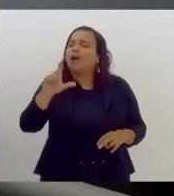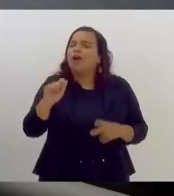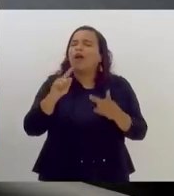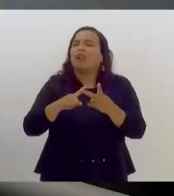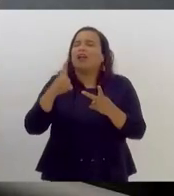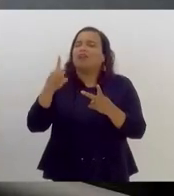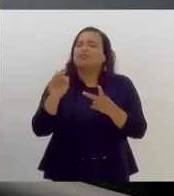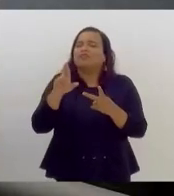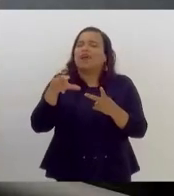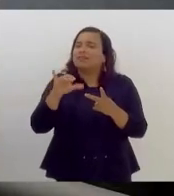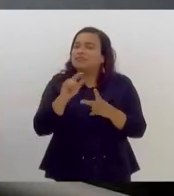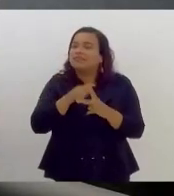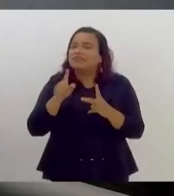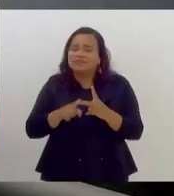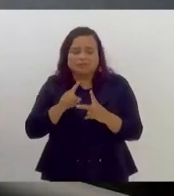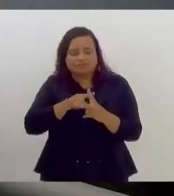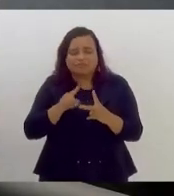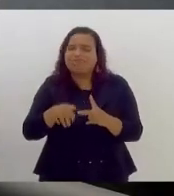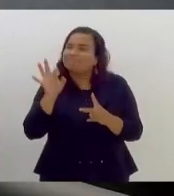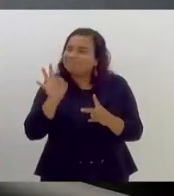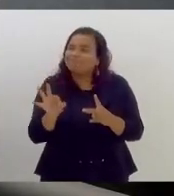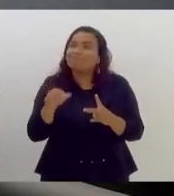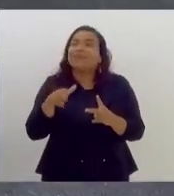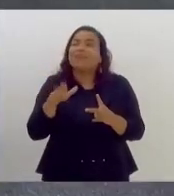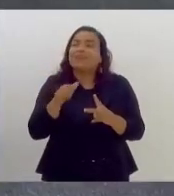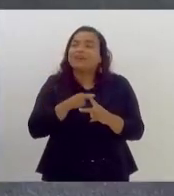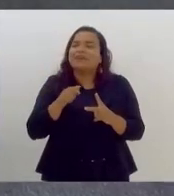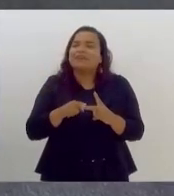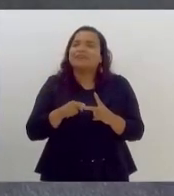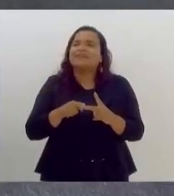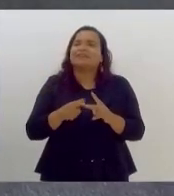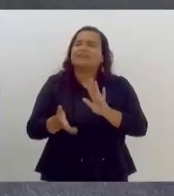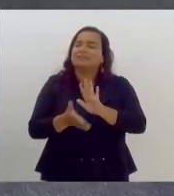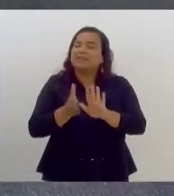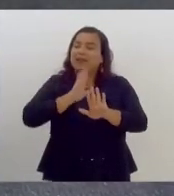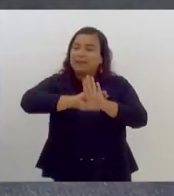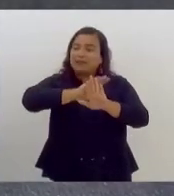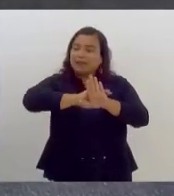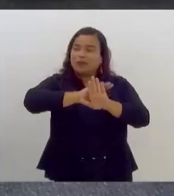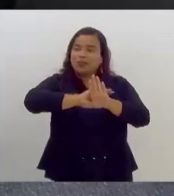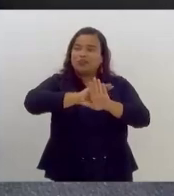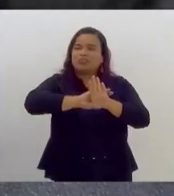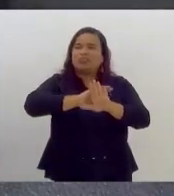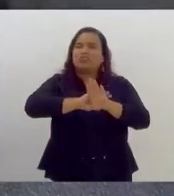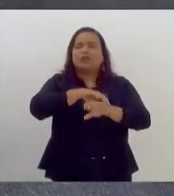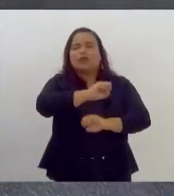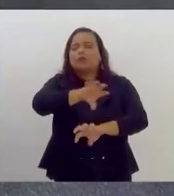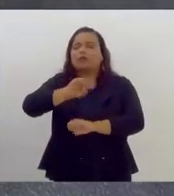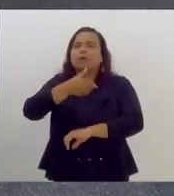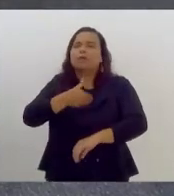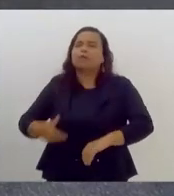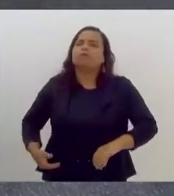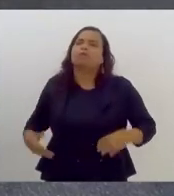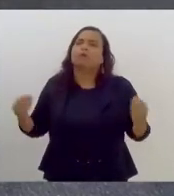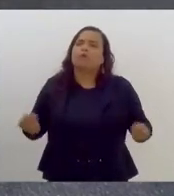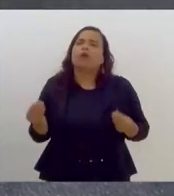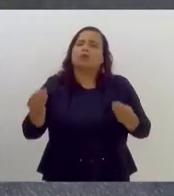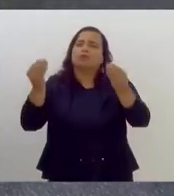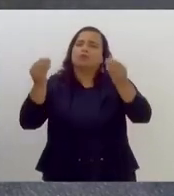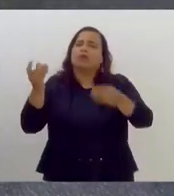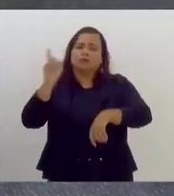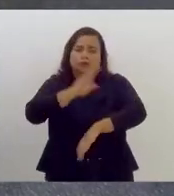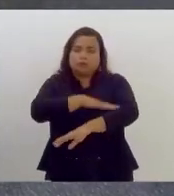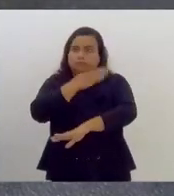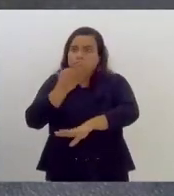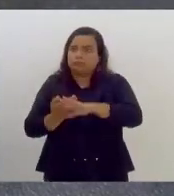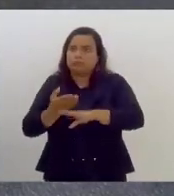Darcy, porque foram exatamente, né, esse ideal de uma educação pública de qualidade em tempo integral